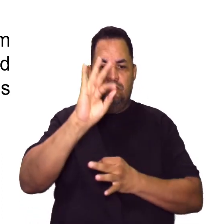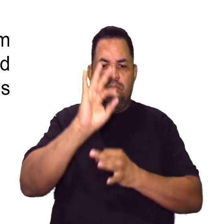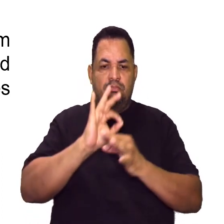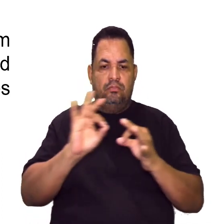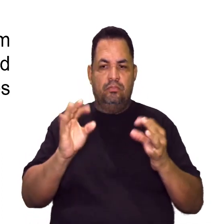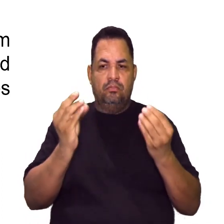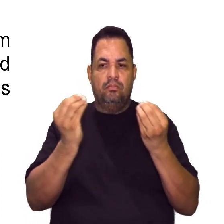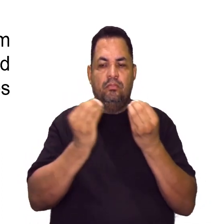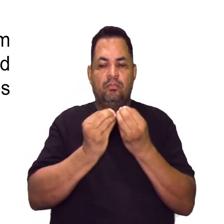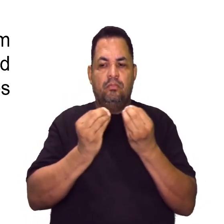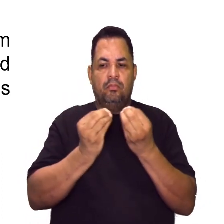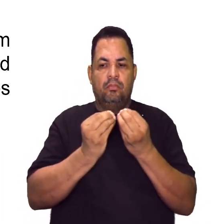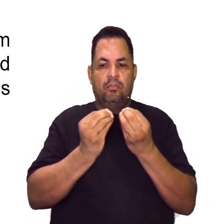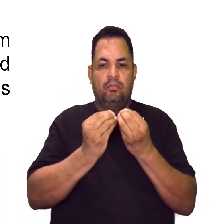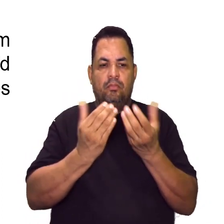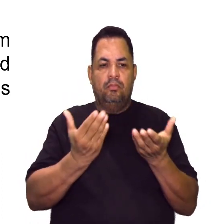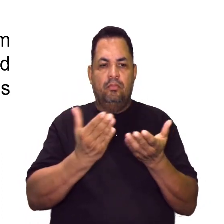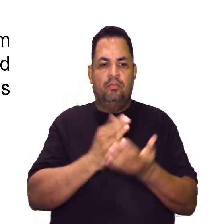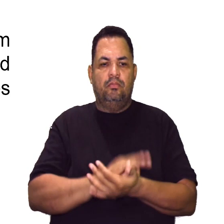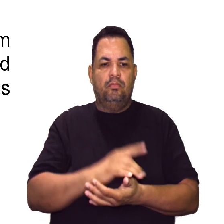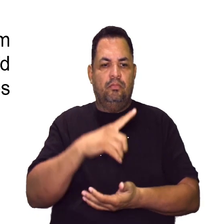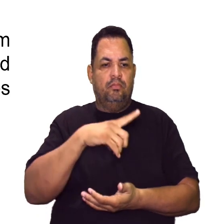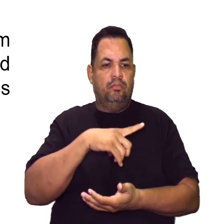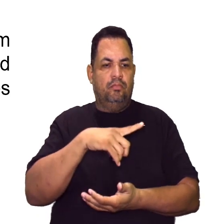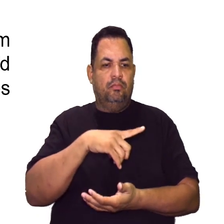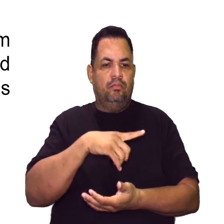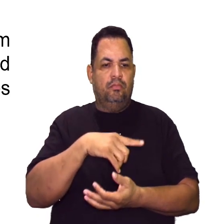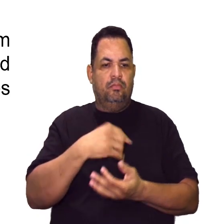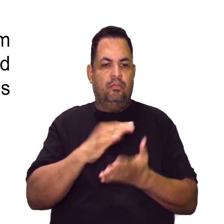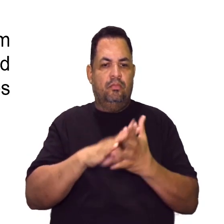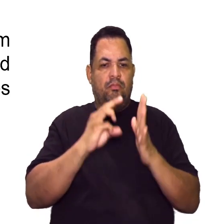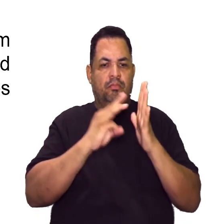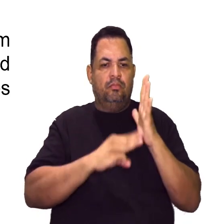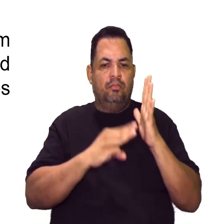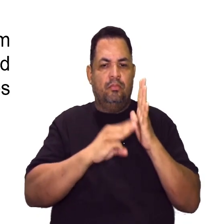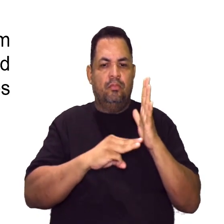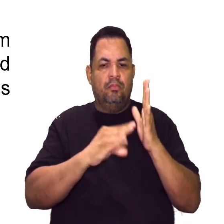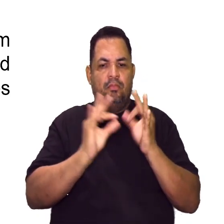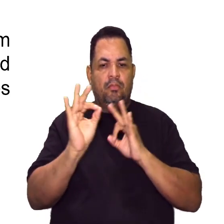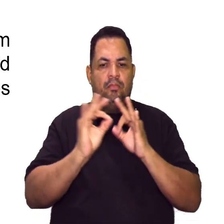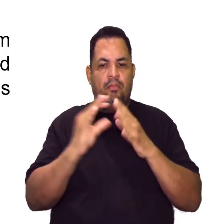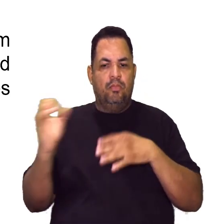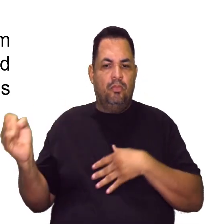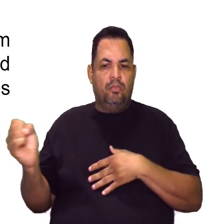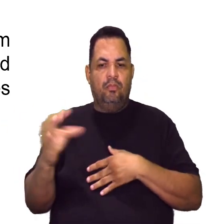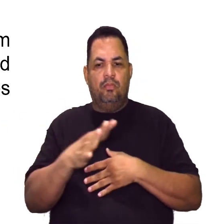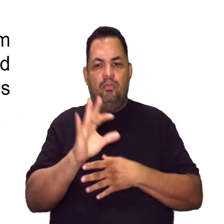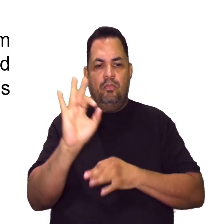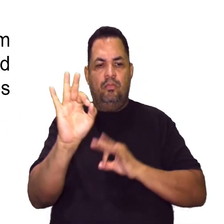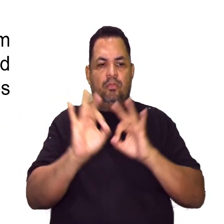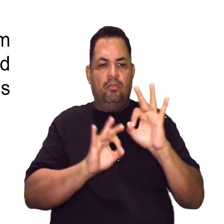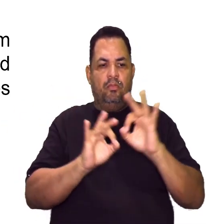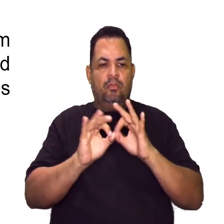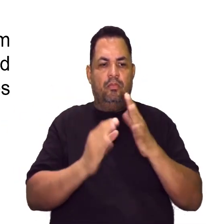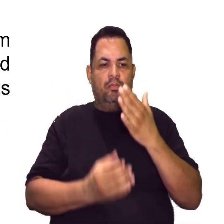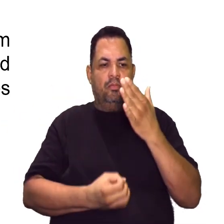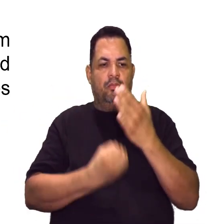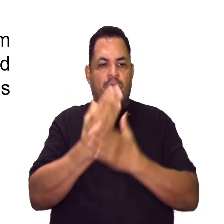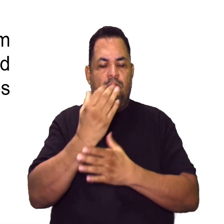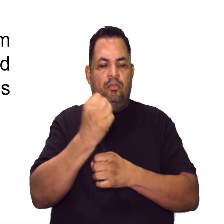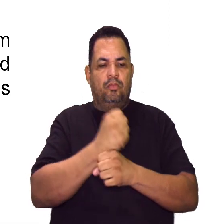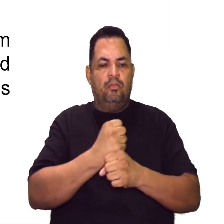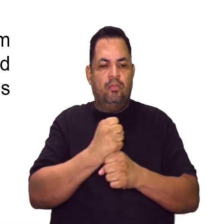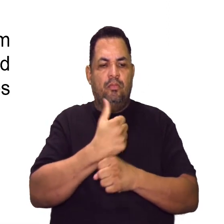molécula? Então, nós temos que existe um método relativamente moderno que foi